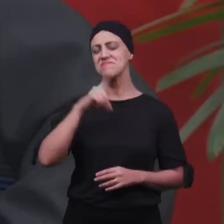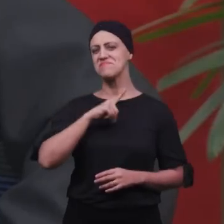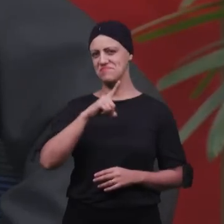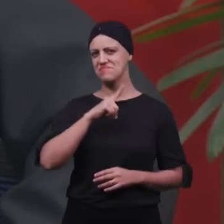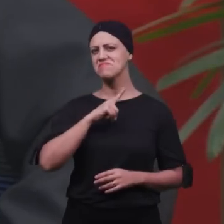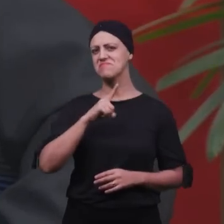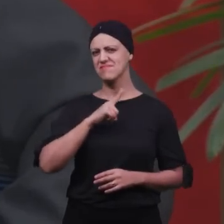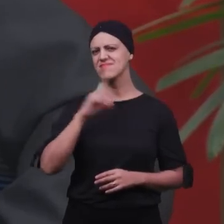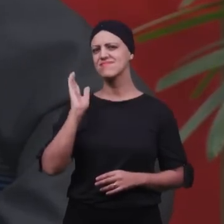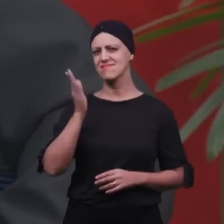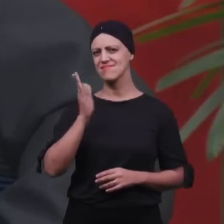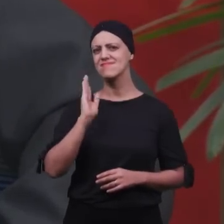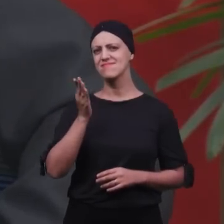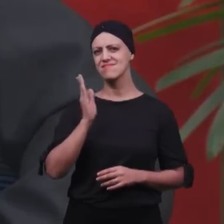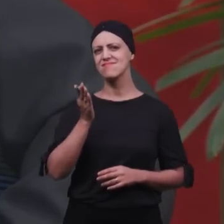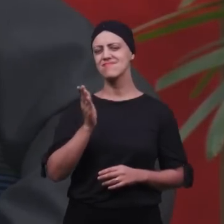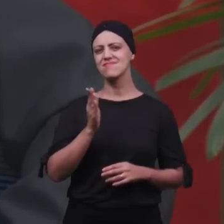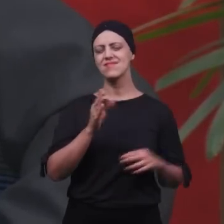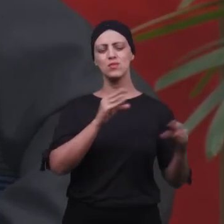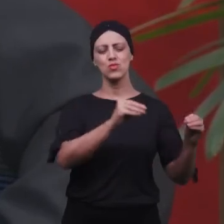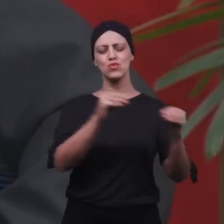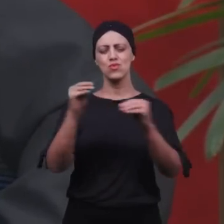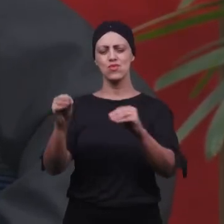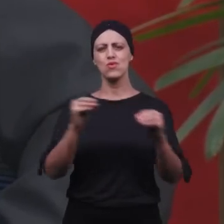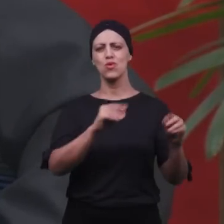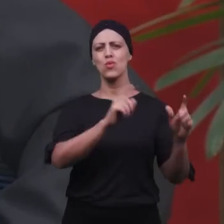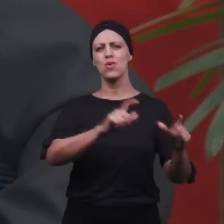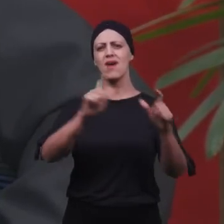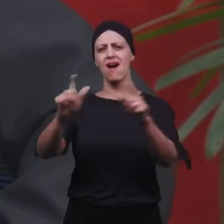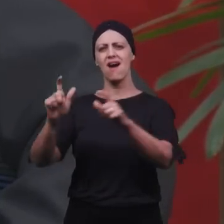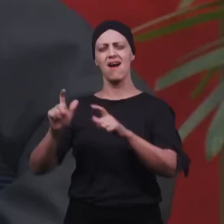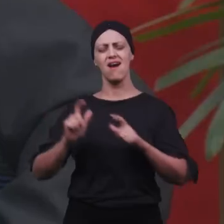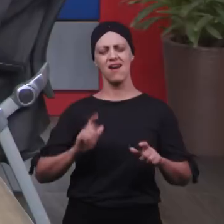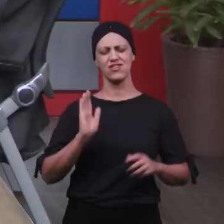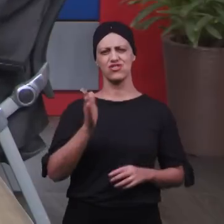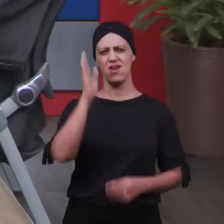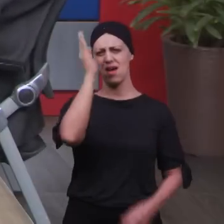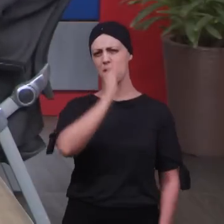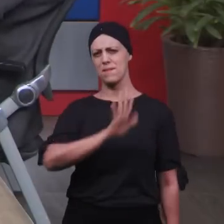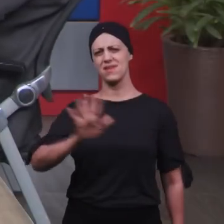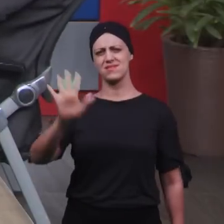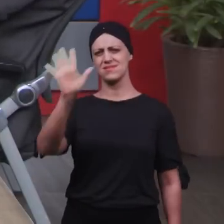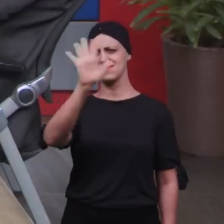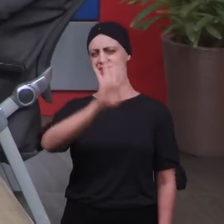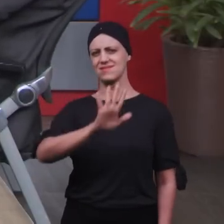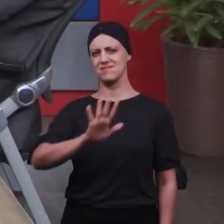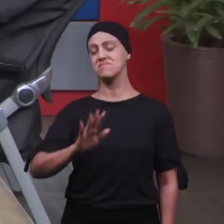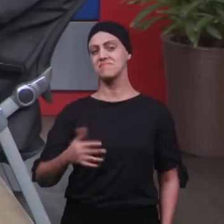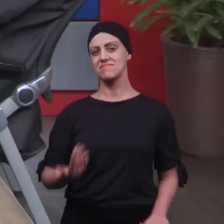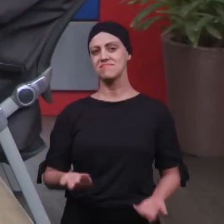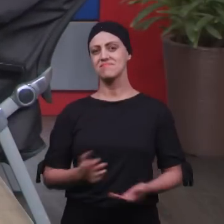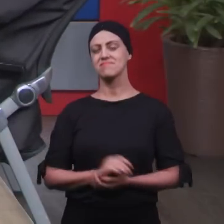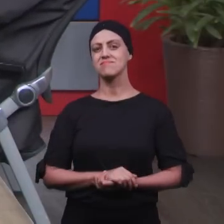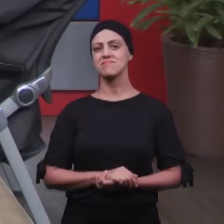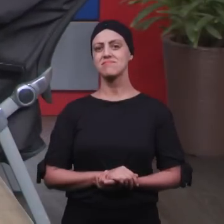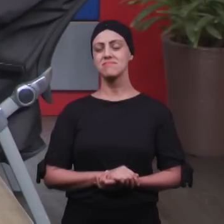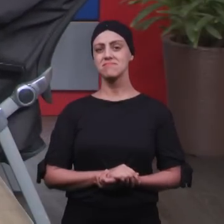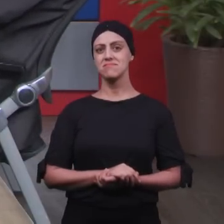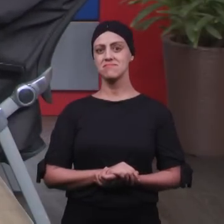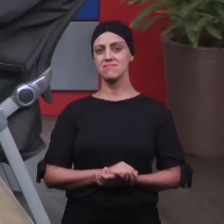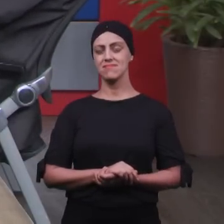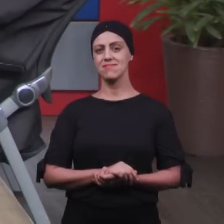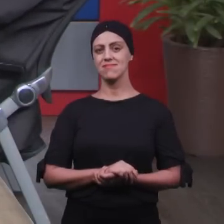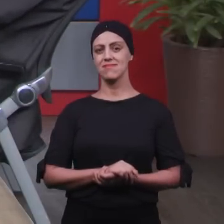várias cidades, em vários lugares do Brasil. O pastor Figueiredo, por exemplo, eu conheci ele lá nos